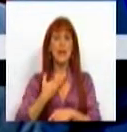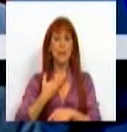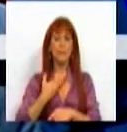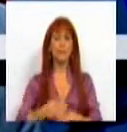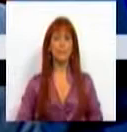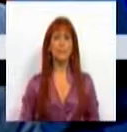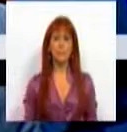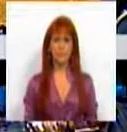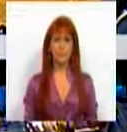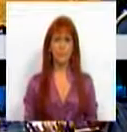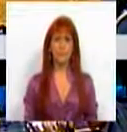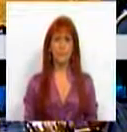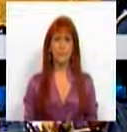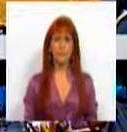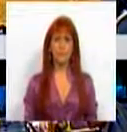Democrata,